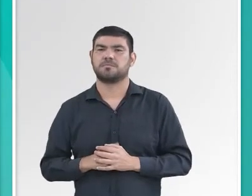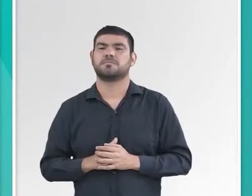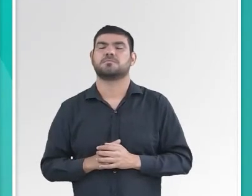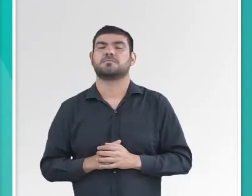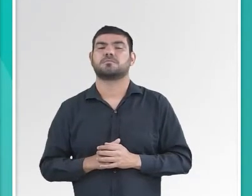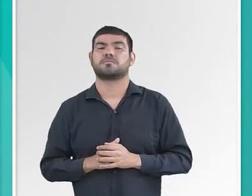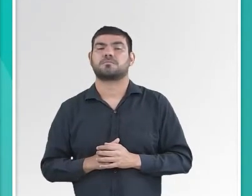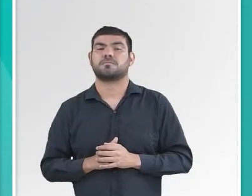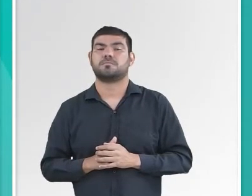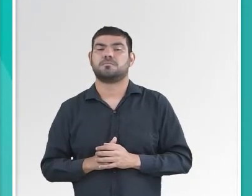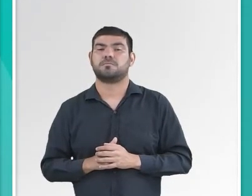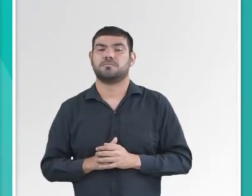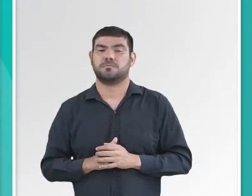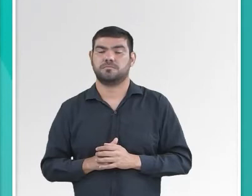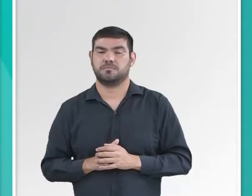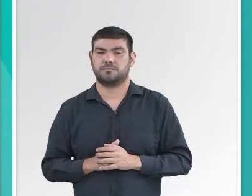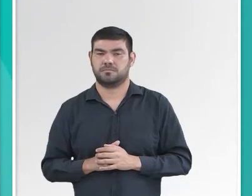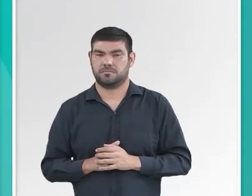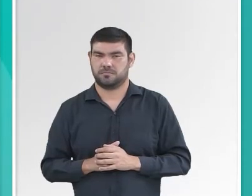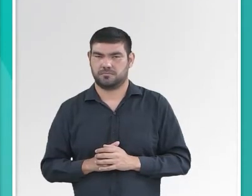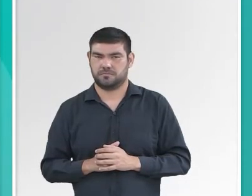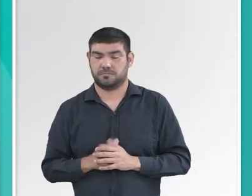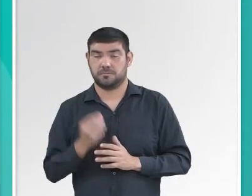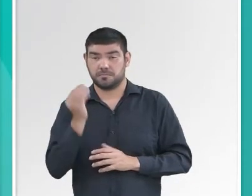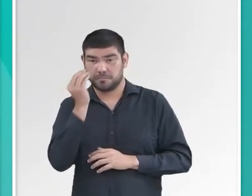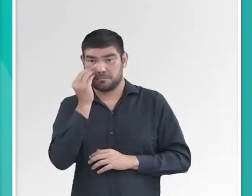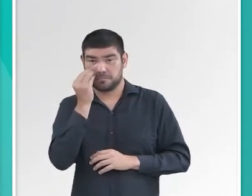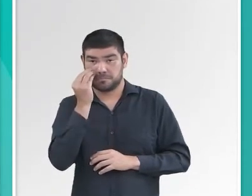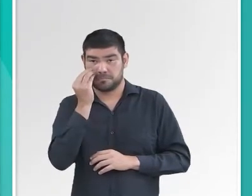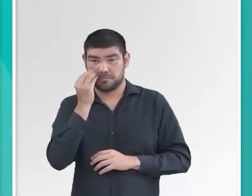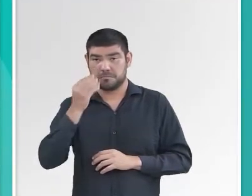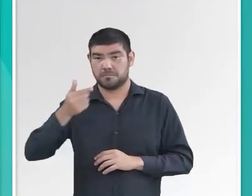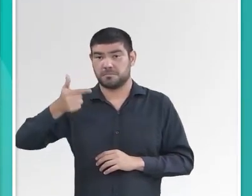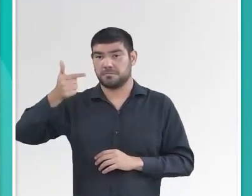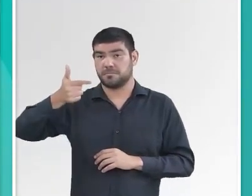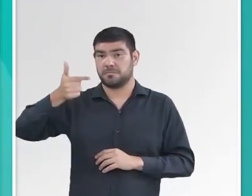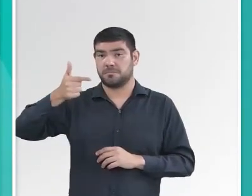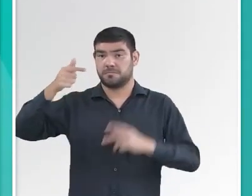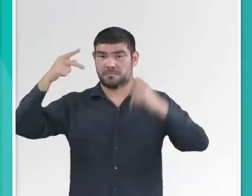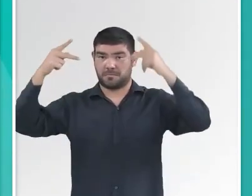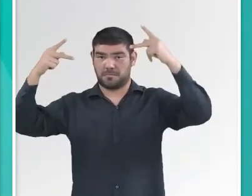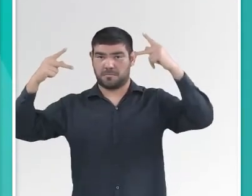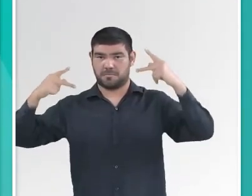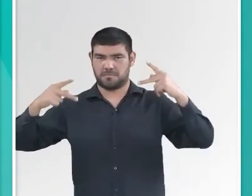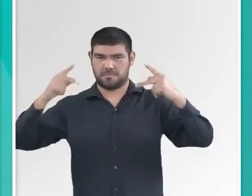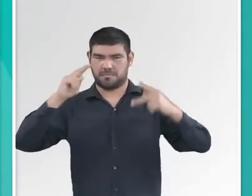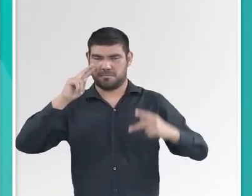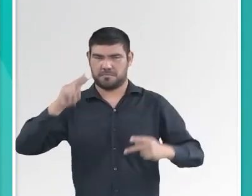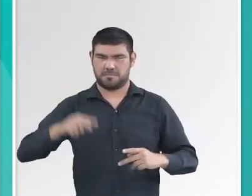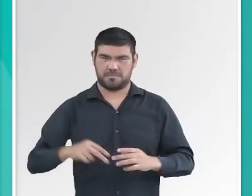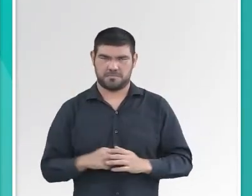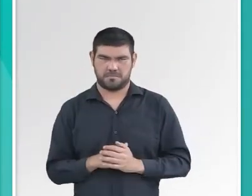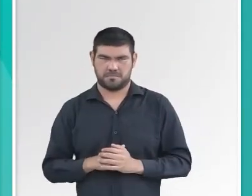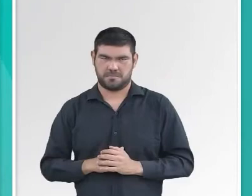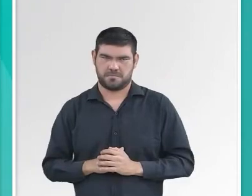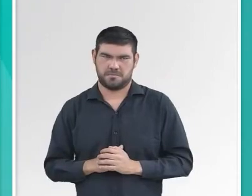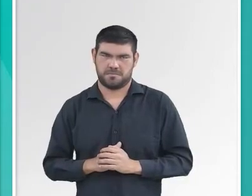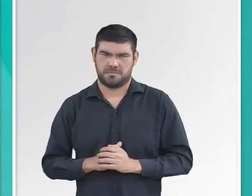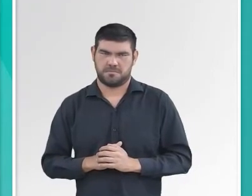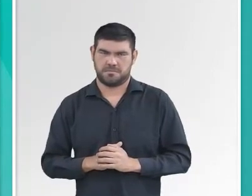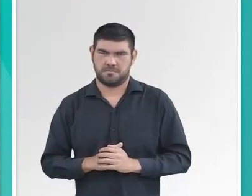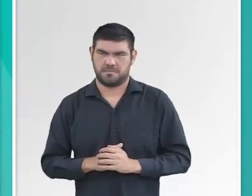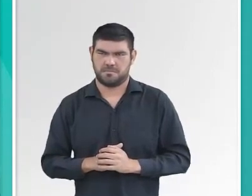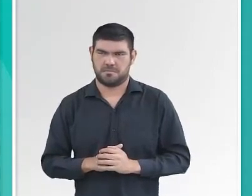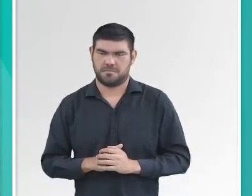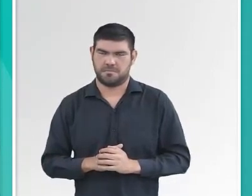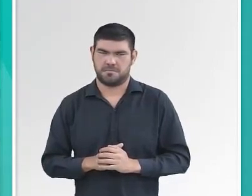Então, voltando aqui ao nosso texto, observe o nosso segundo parágrafo que nós temos aqui, já em mãos, certo? Vou